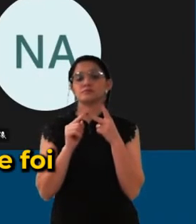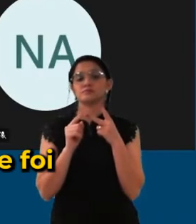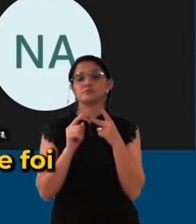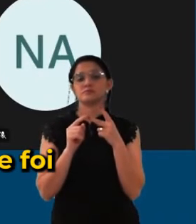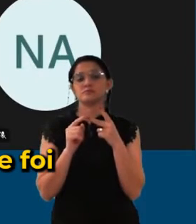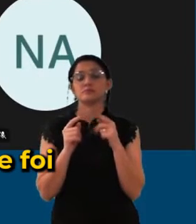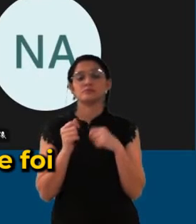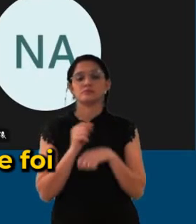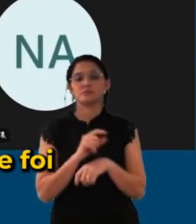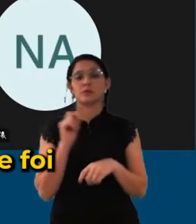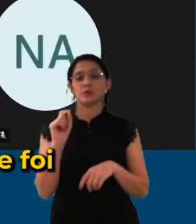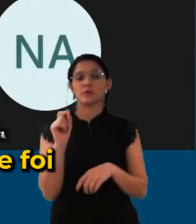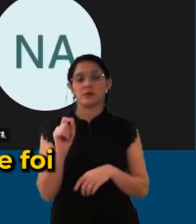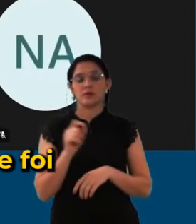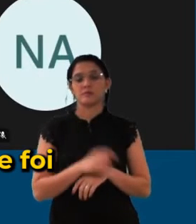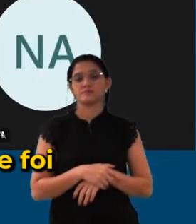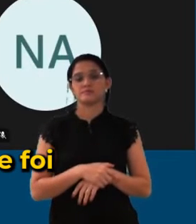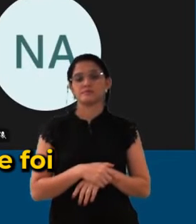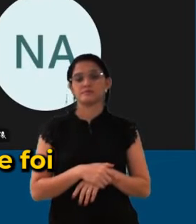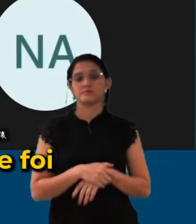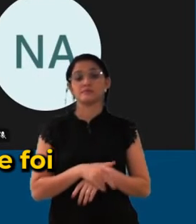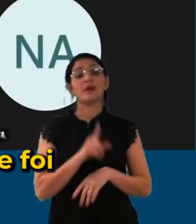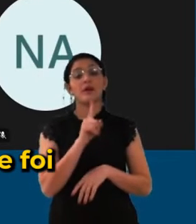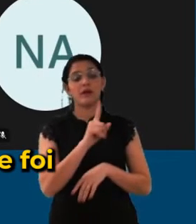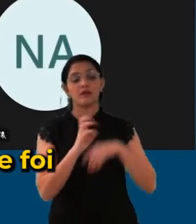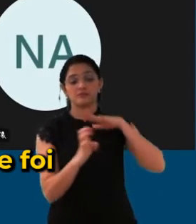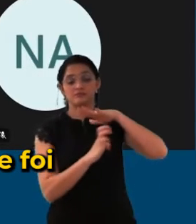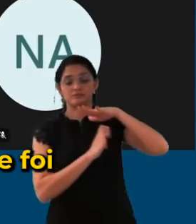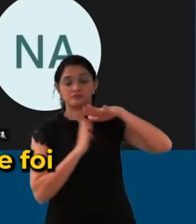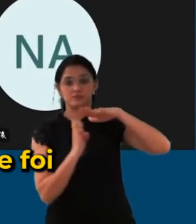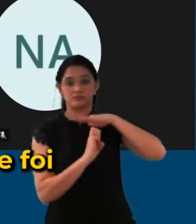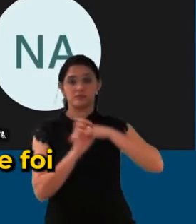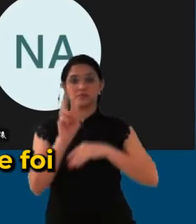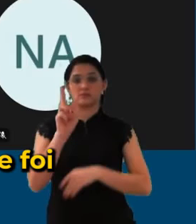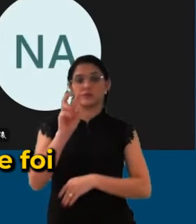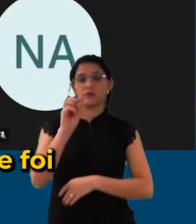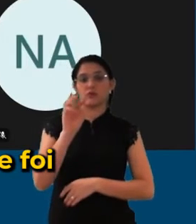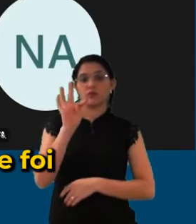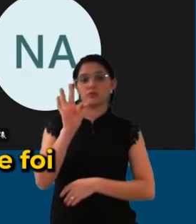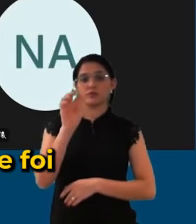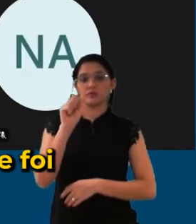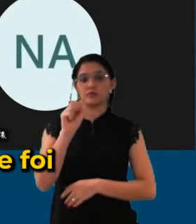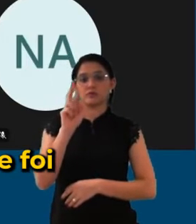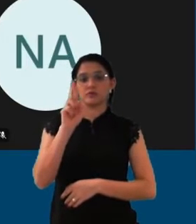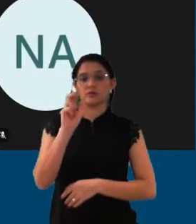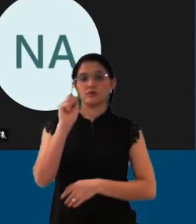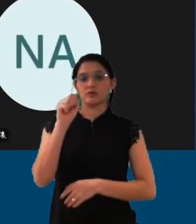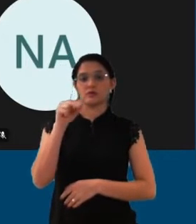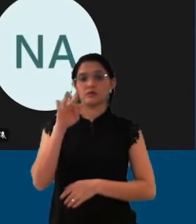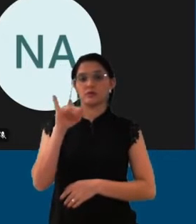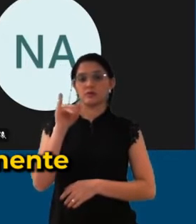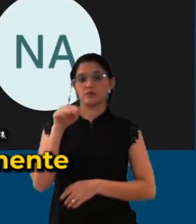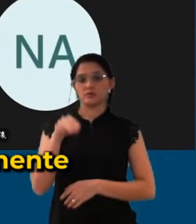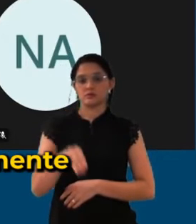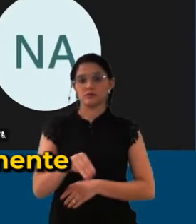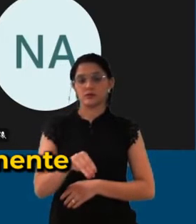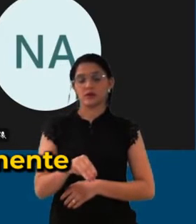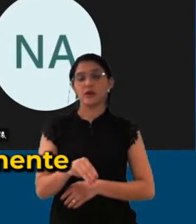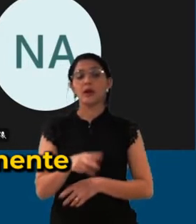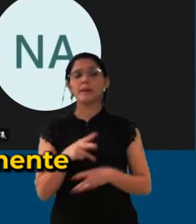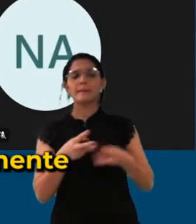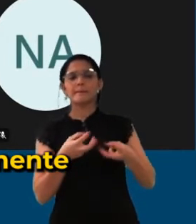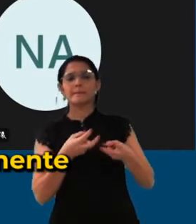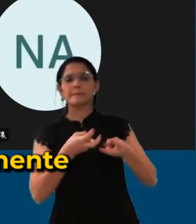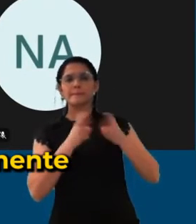À medida que a Votorantim foi operando, né, a lavra, enfim,